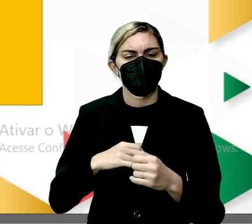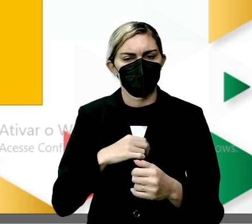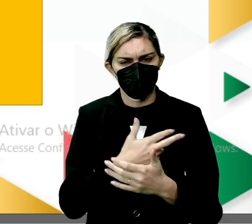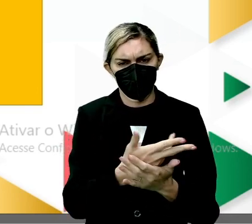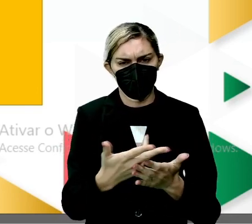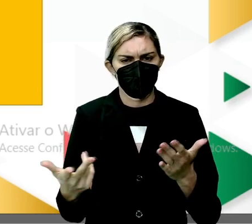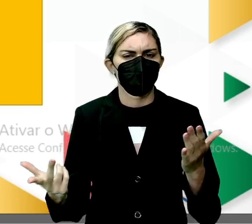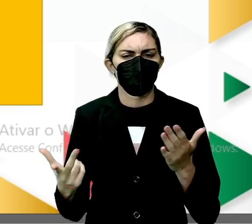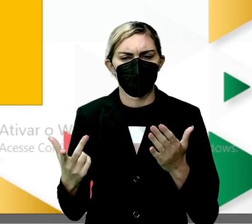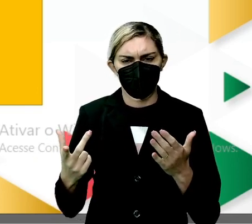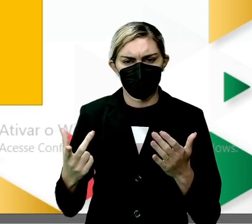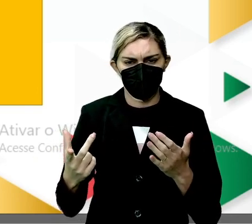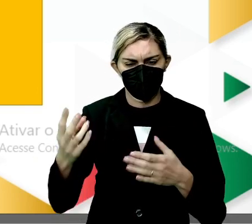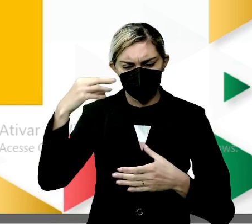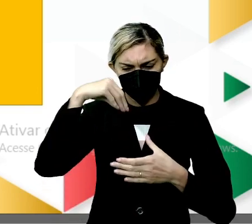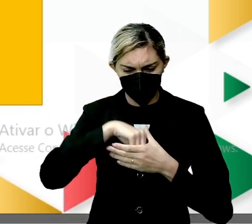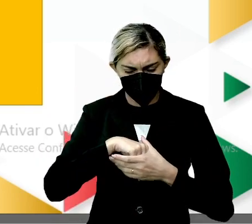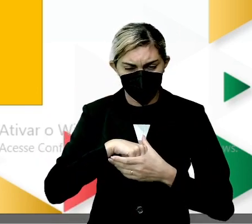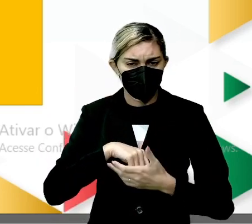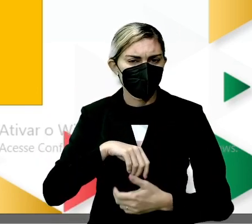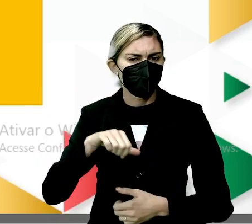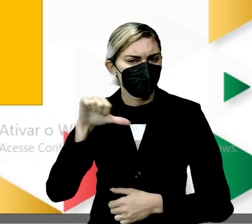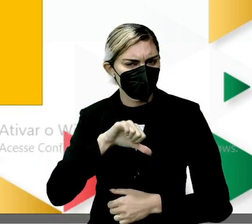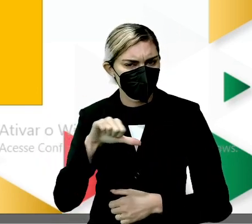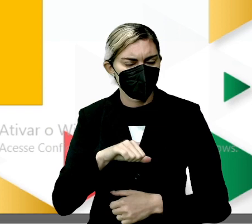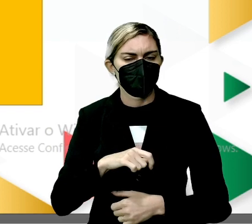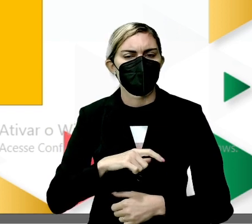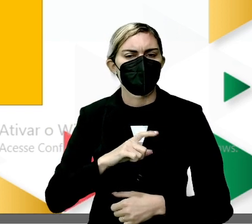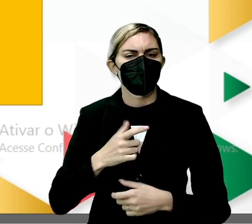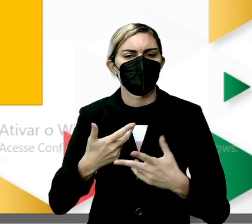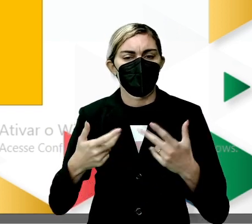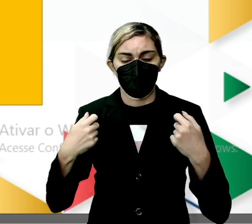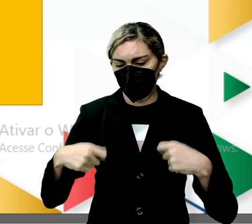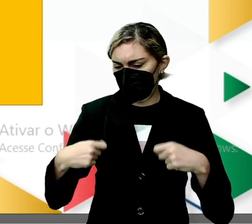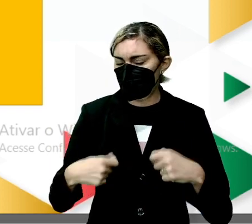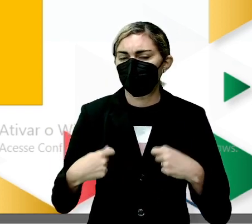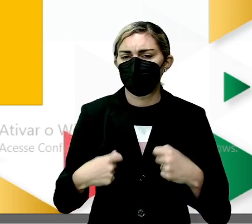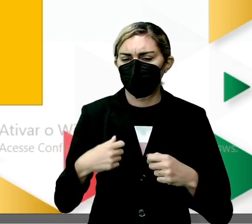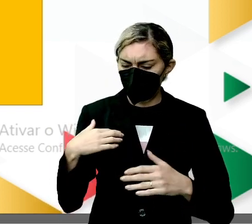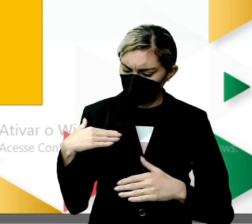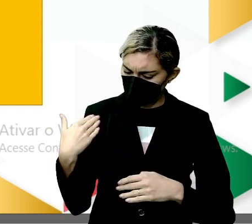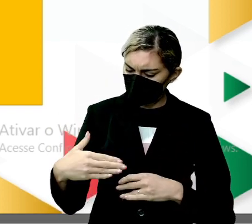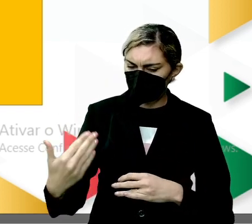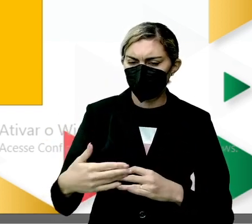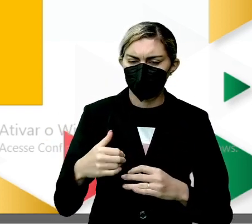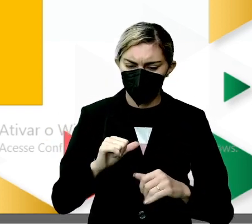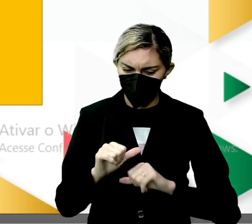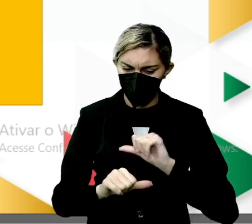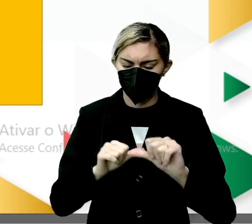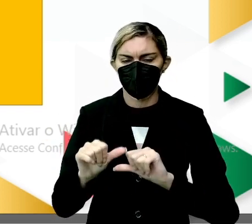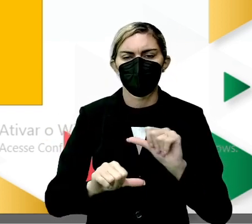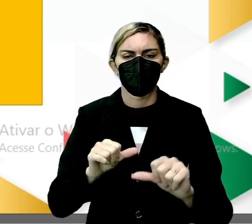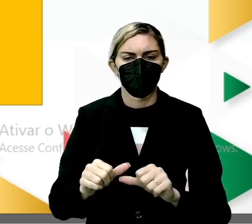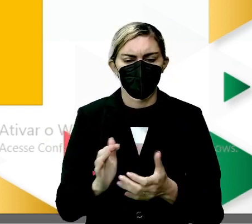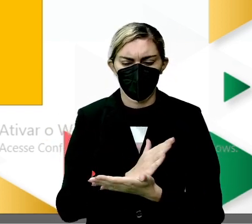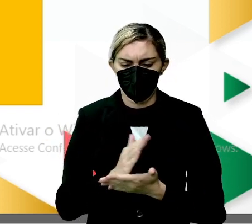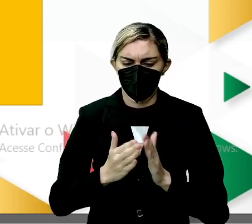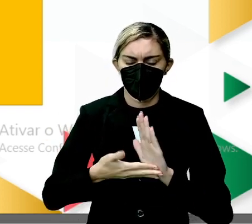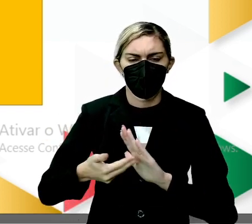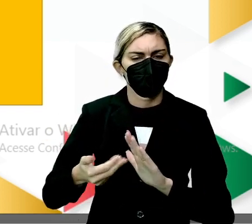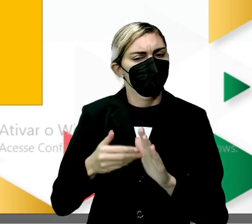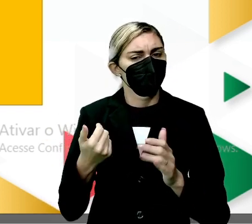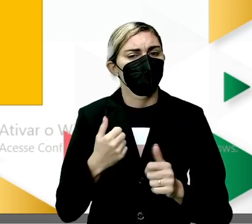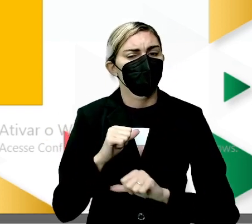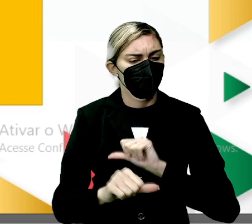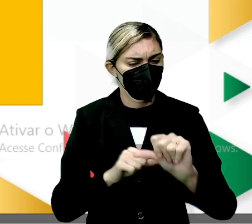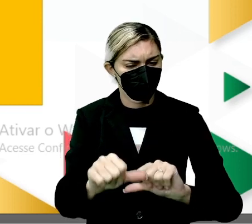a alma ervas venenosas, das quais é preciso a cada dia arrancar algumas hastes e